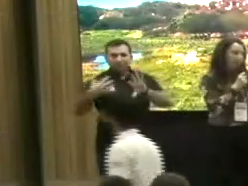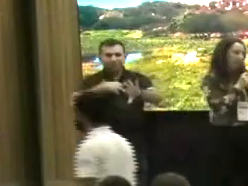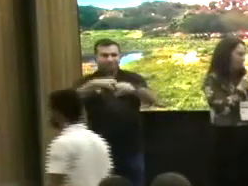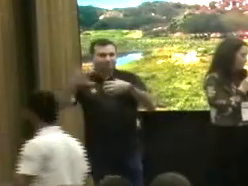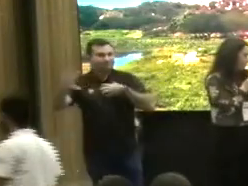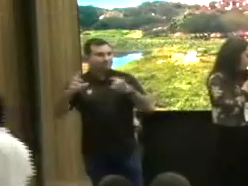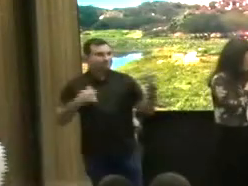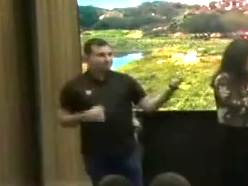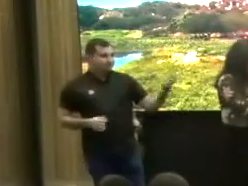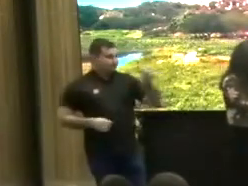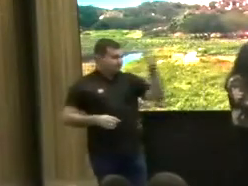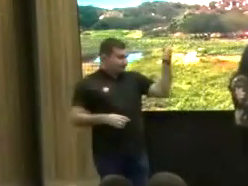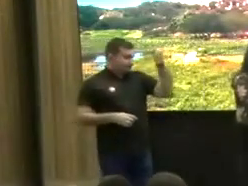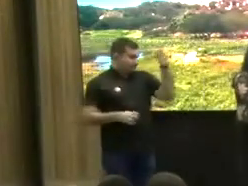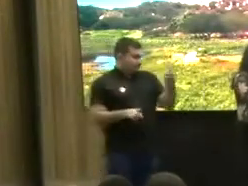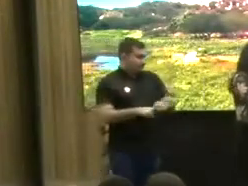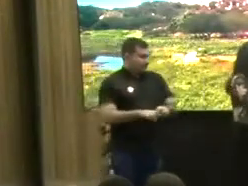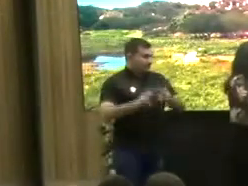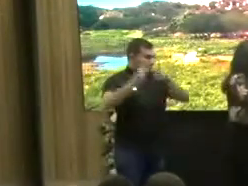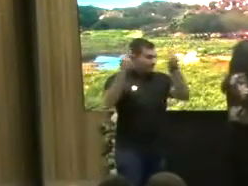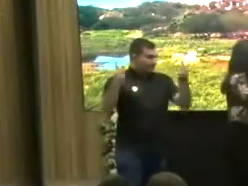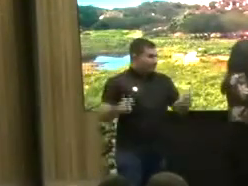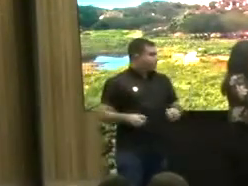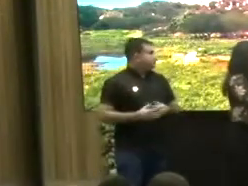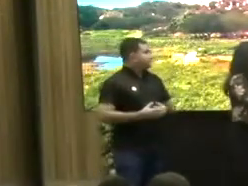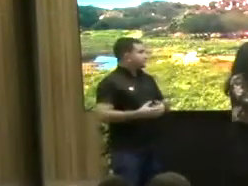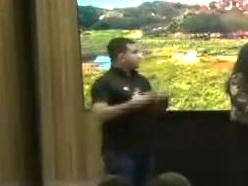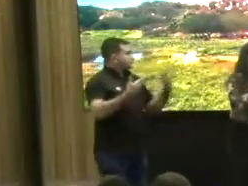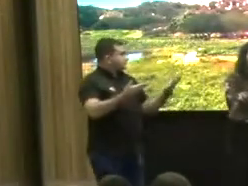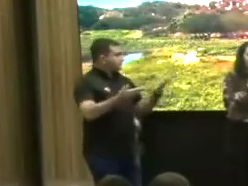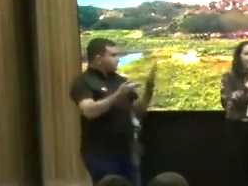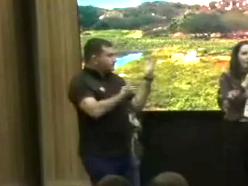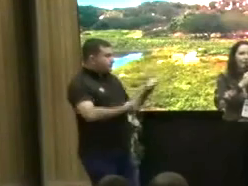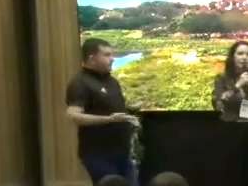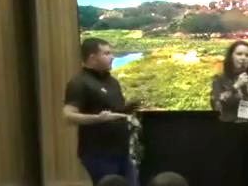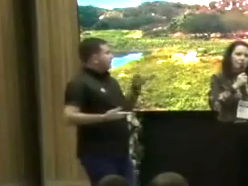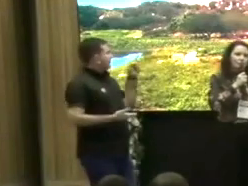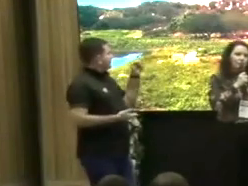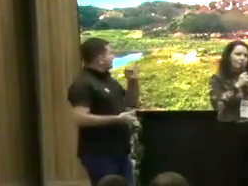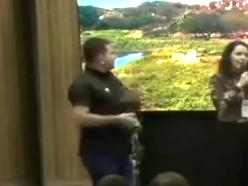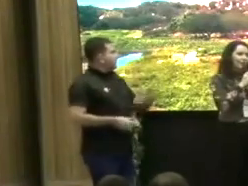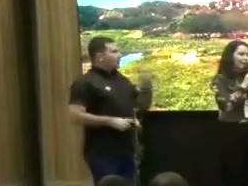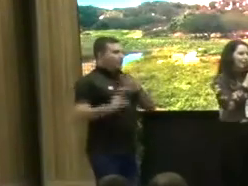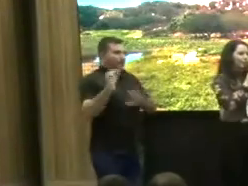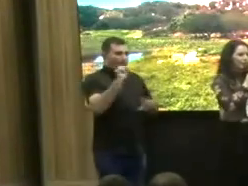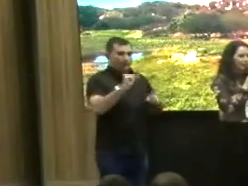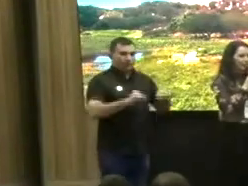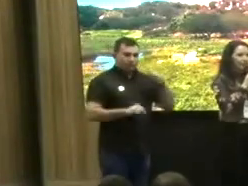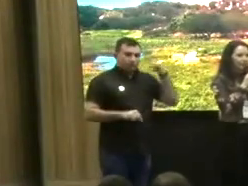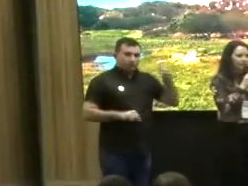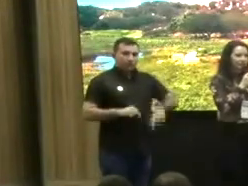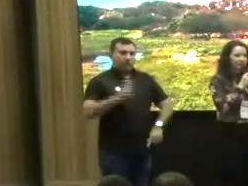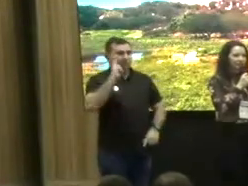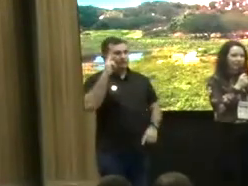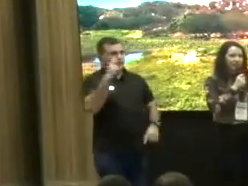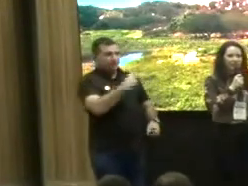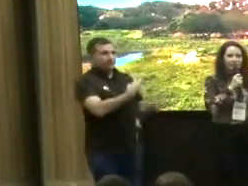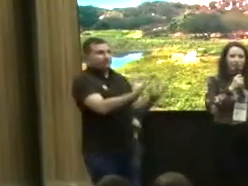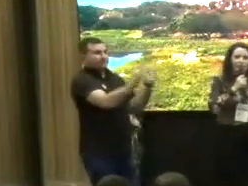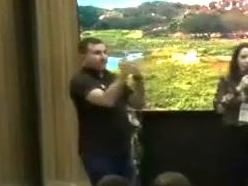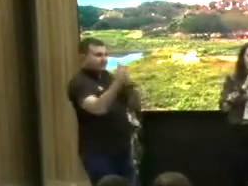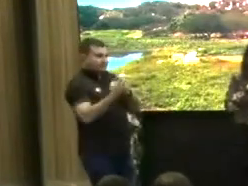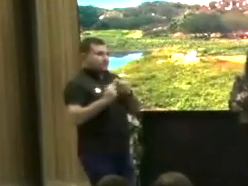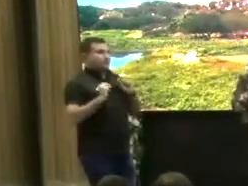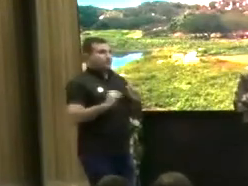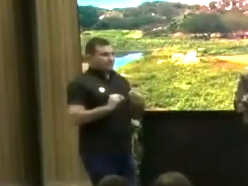na temática em exposição. Então, o convite com essa imagem é para que a gente possa reolhar o cenário, né? A